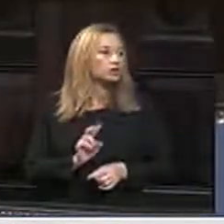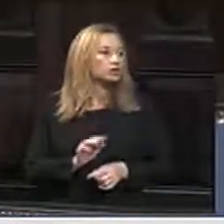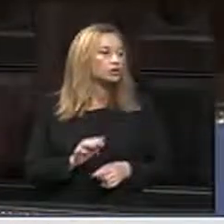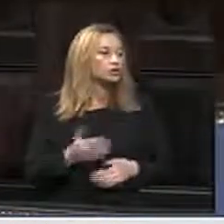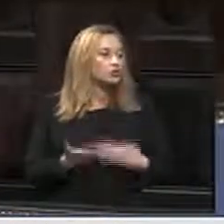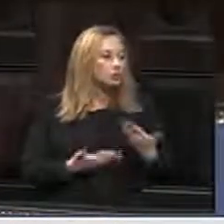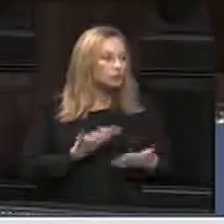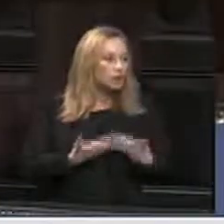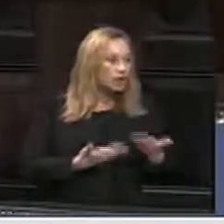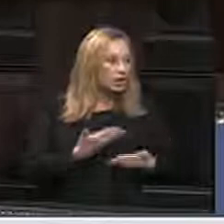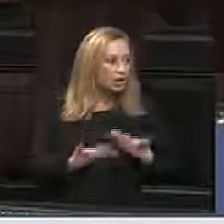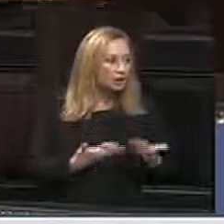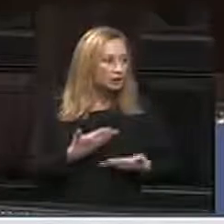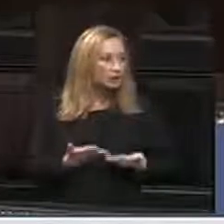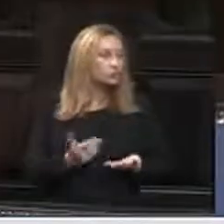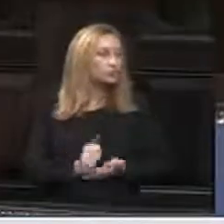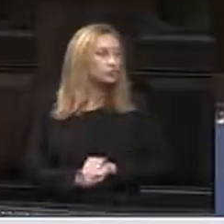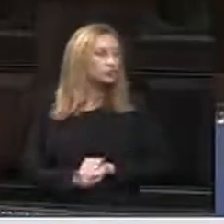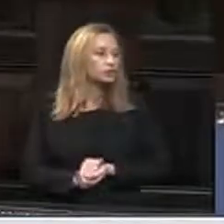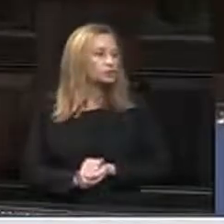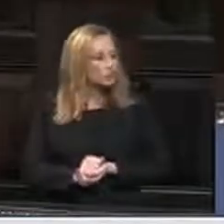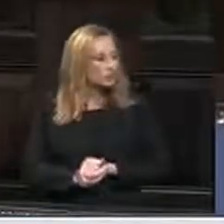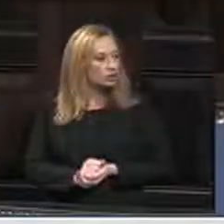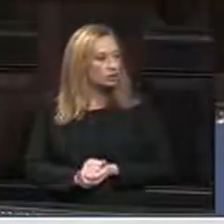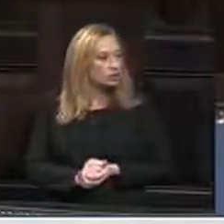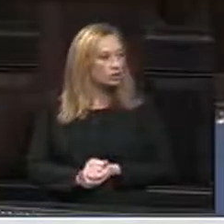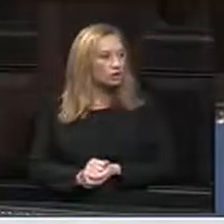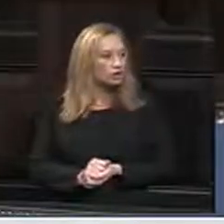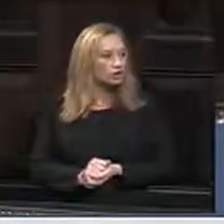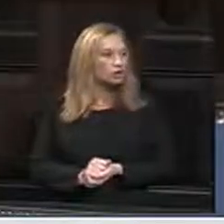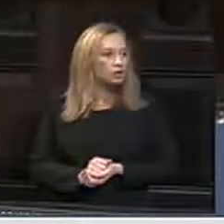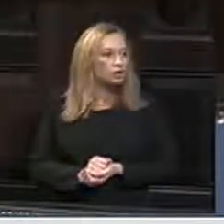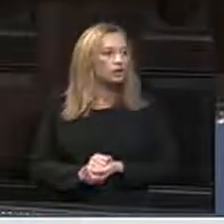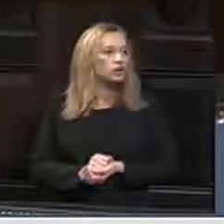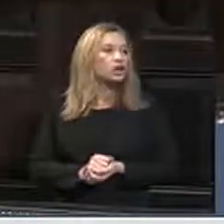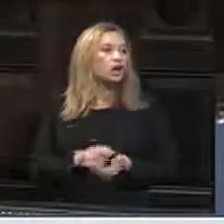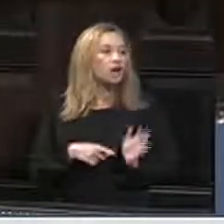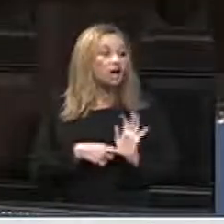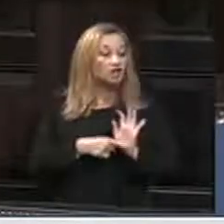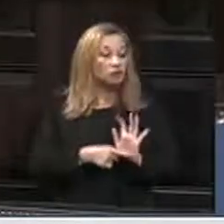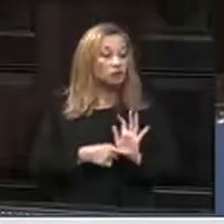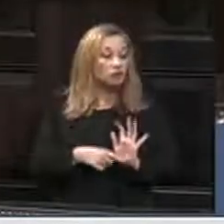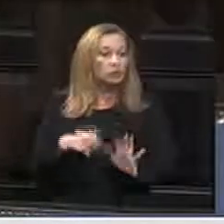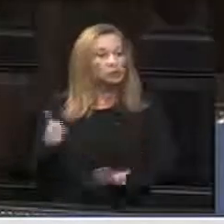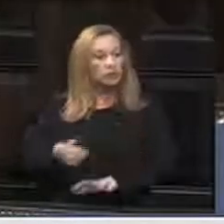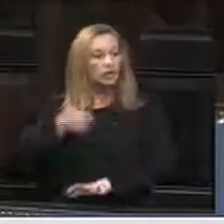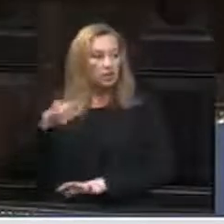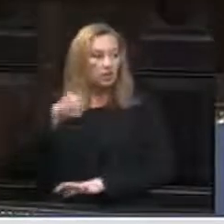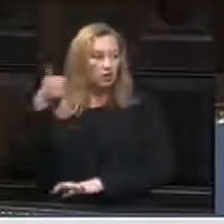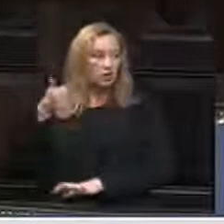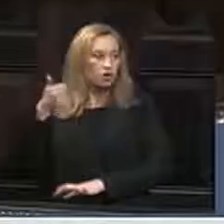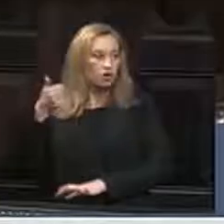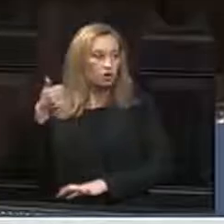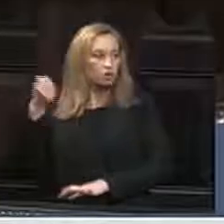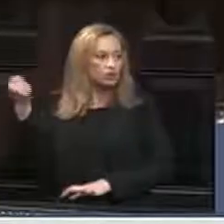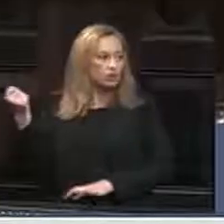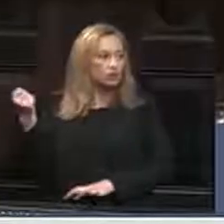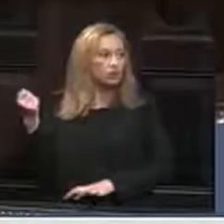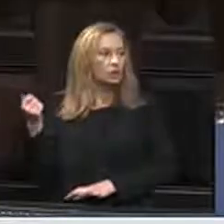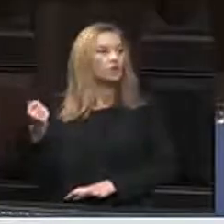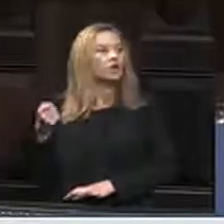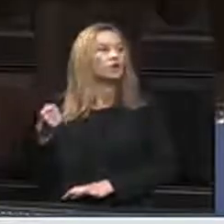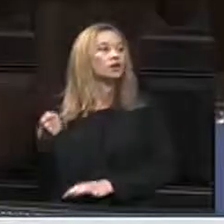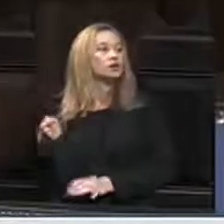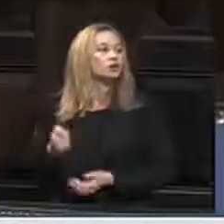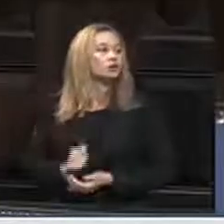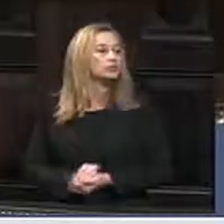se trabalha a cidade no sentido de que realmente ela se torne mais agradável para aquele que vive nela, trabalha nela, mora nela e nela